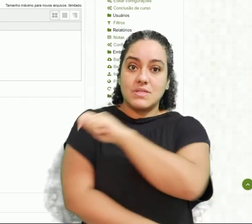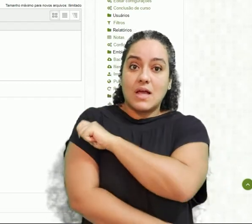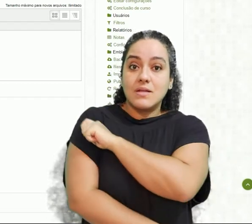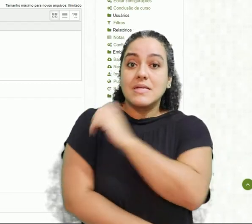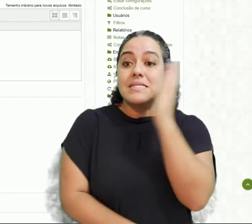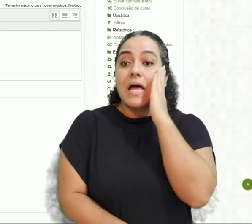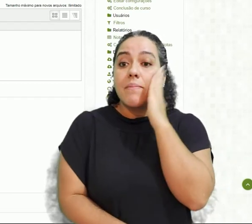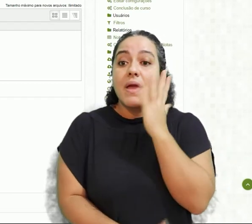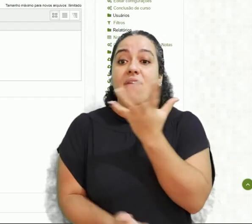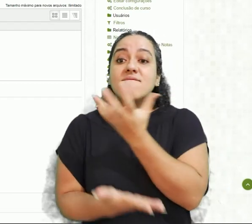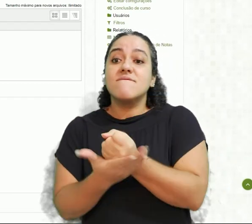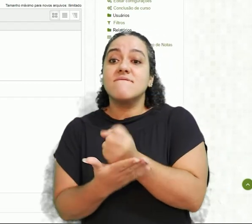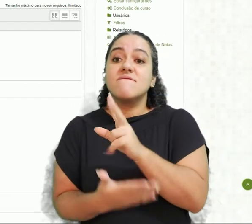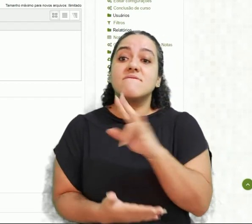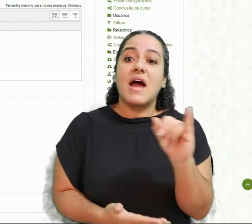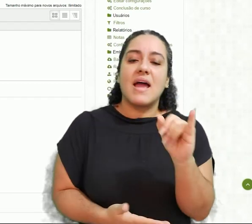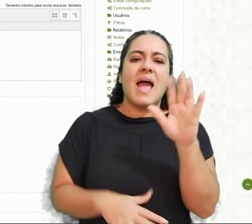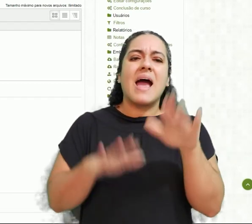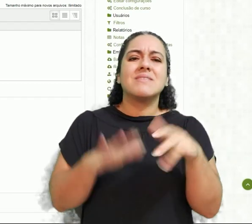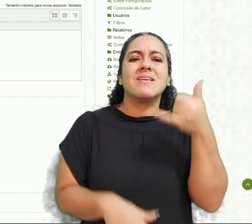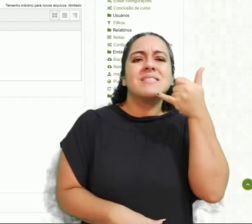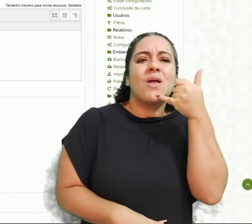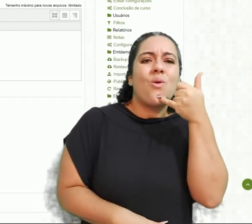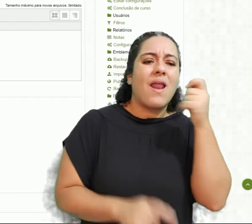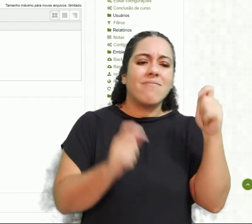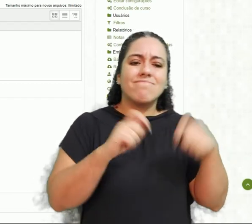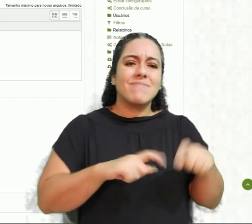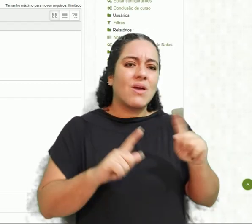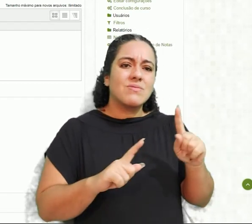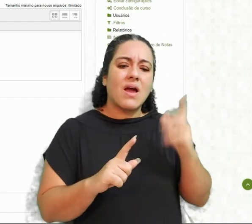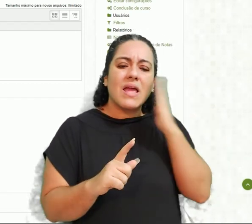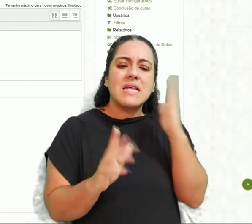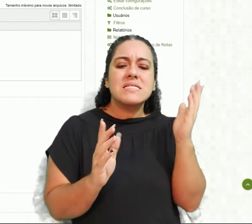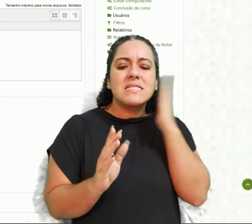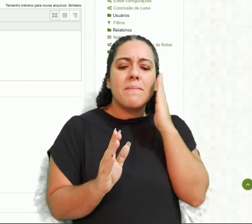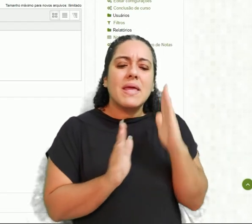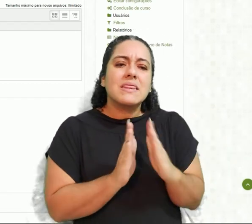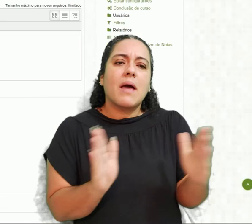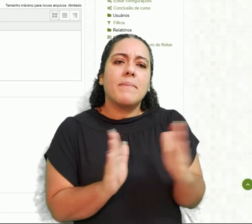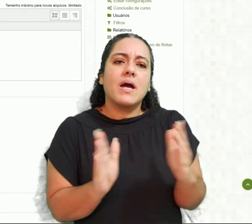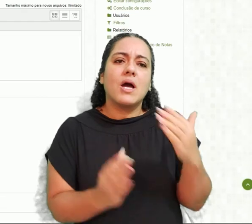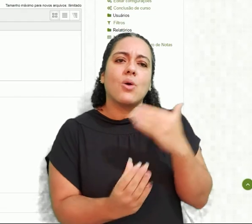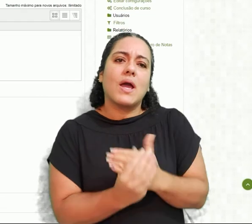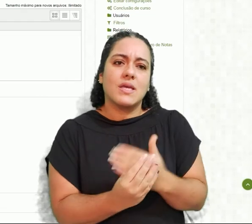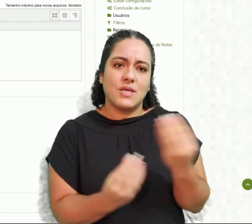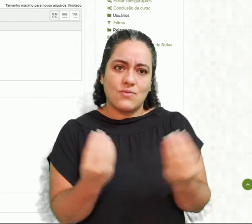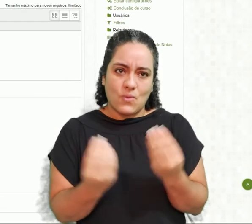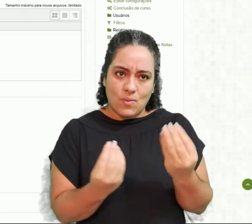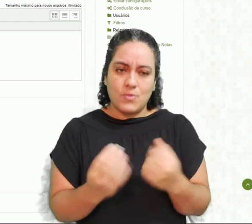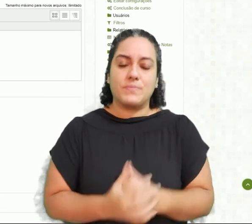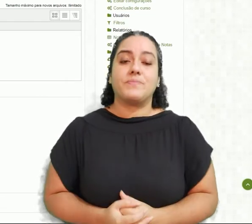certo os alunos que eles saberem o que eles vão baixar Às vezes a pessoa está no celular né E ela quer saber o tamanho